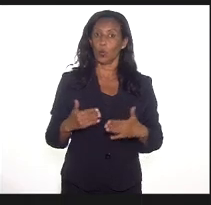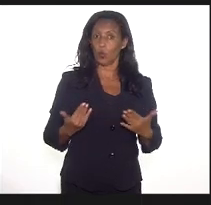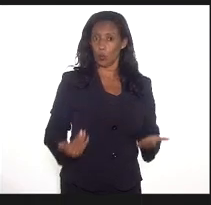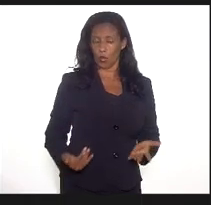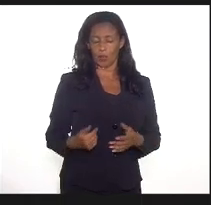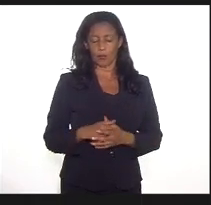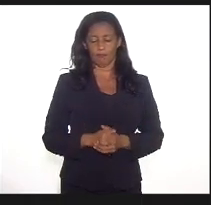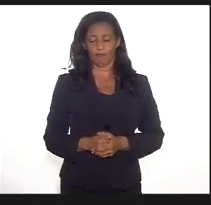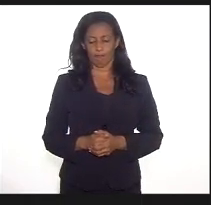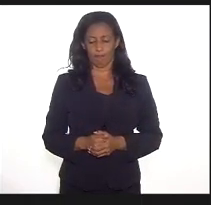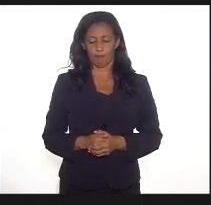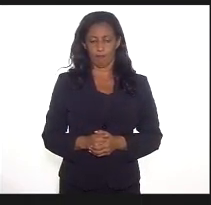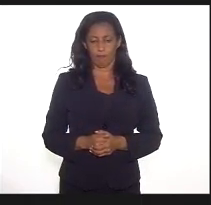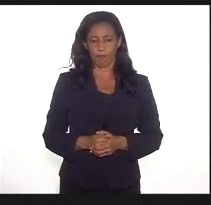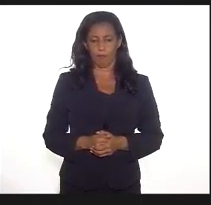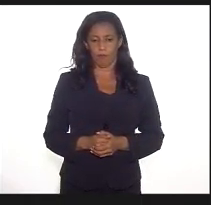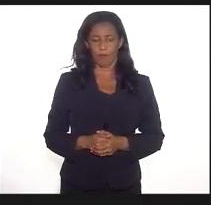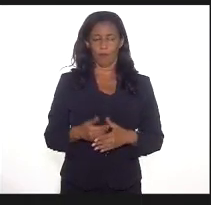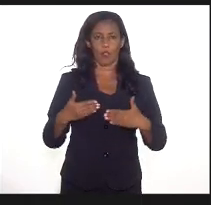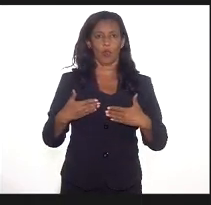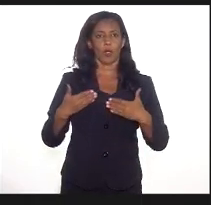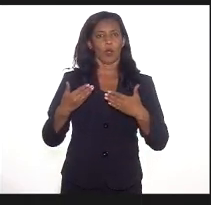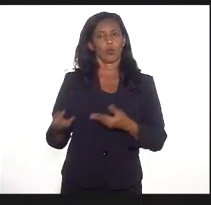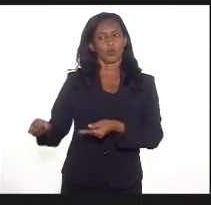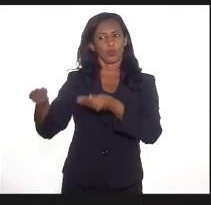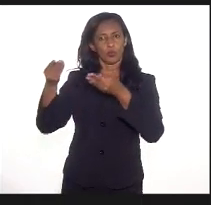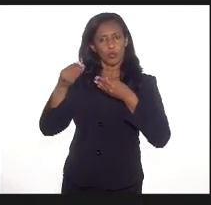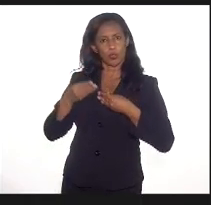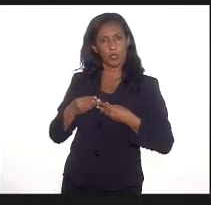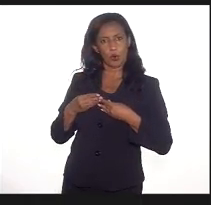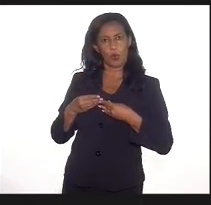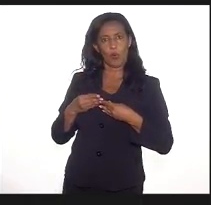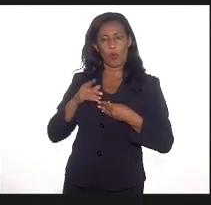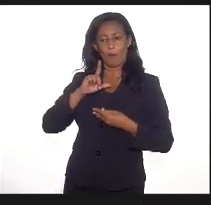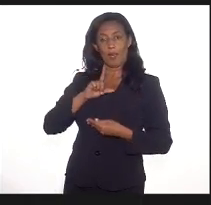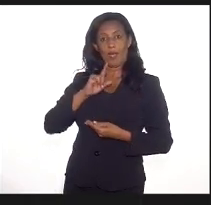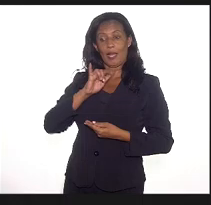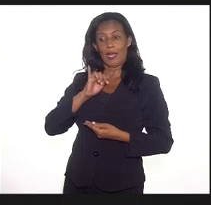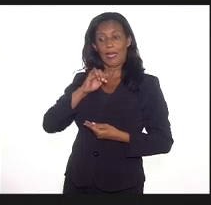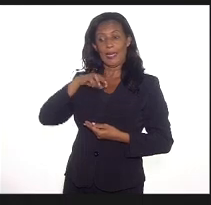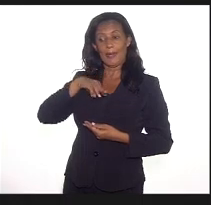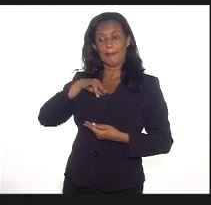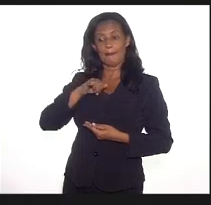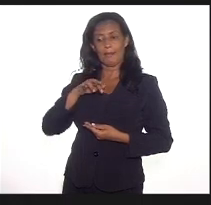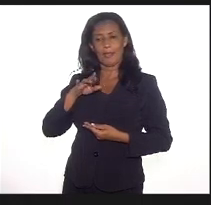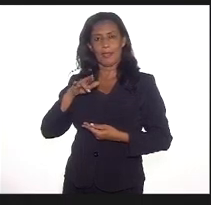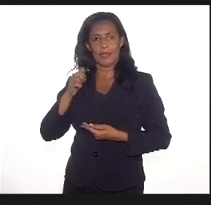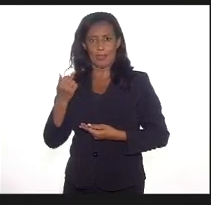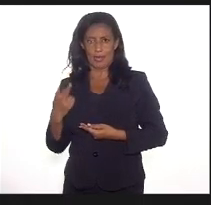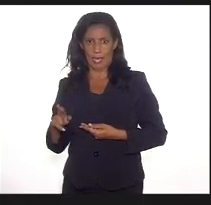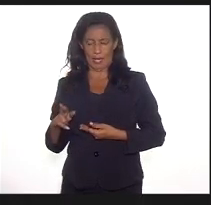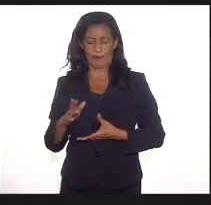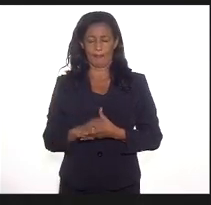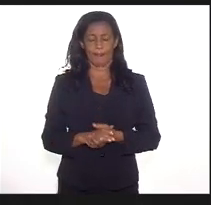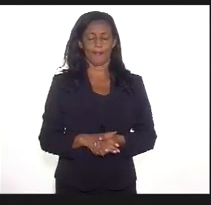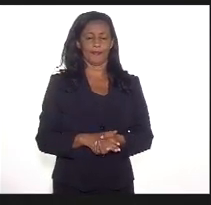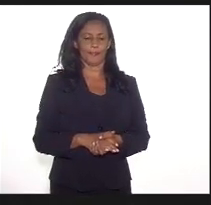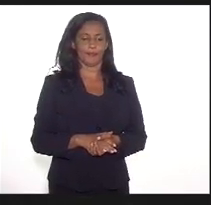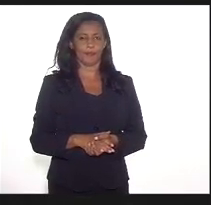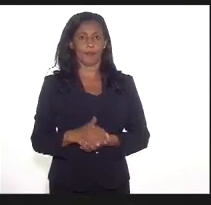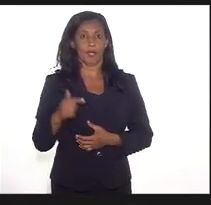nos concedeu uma extensão de liminar para que nos mantivéssemos no regime de recuperação fiscal